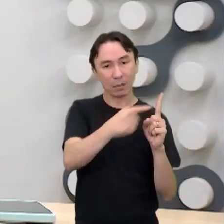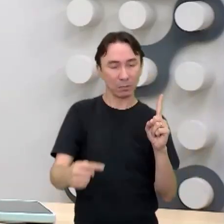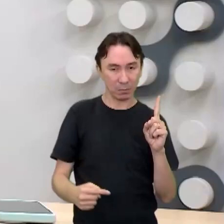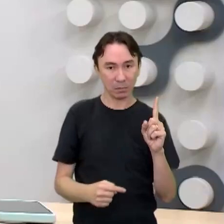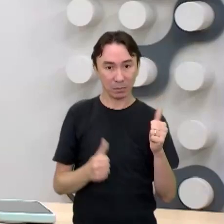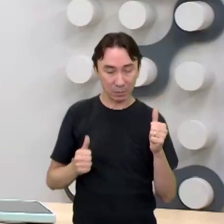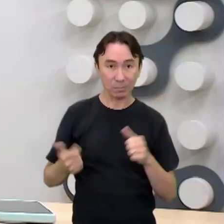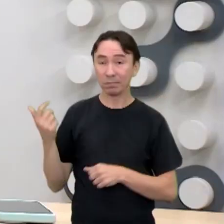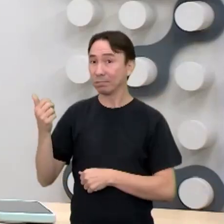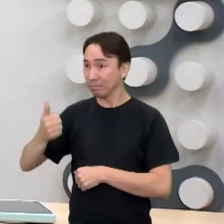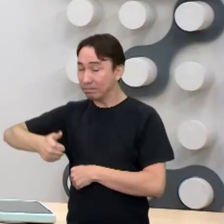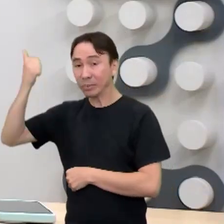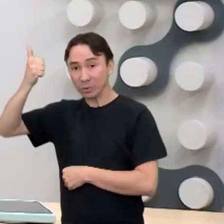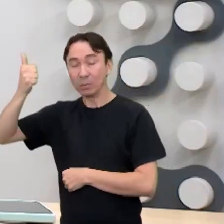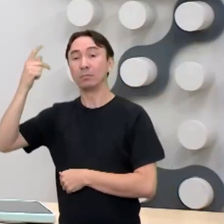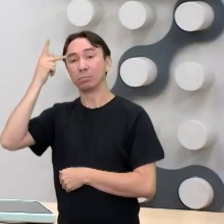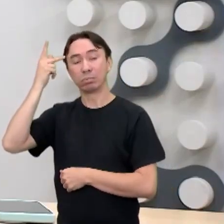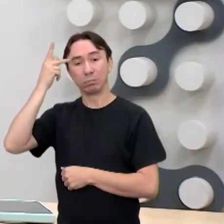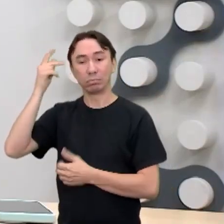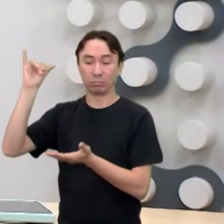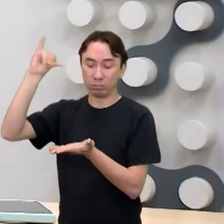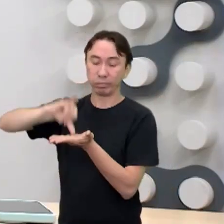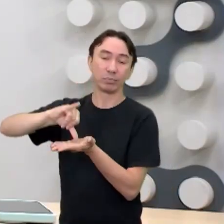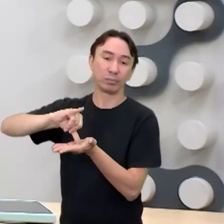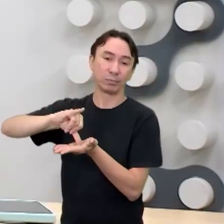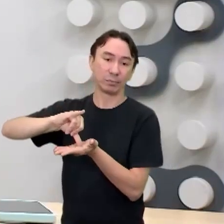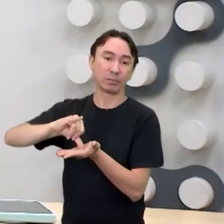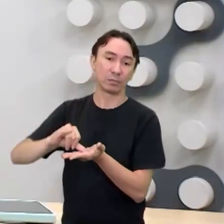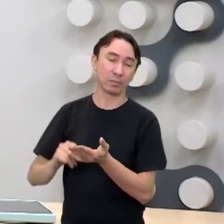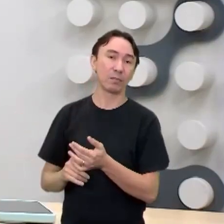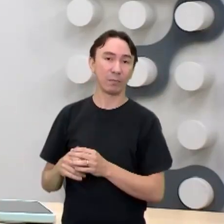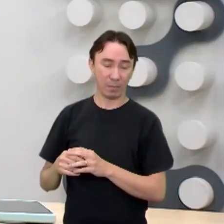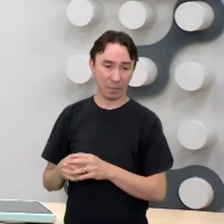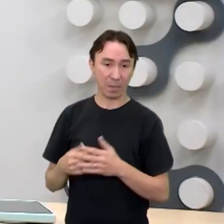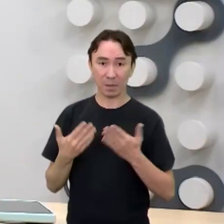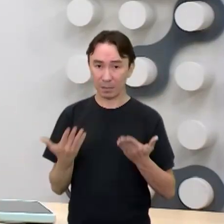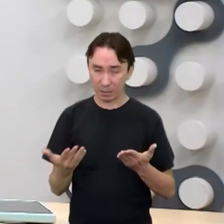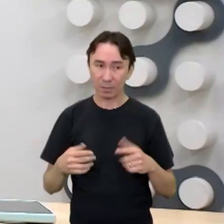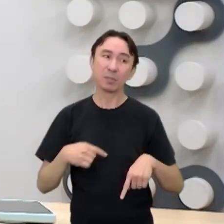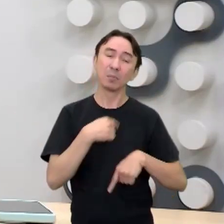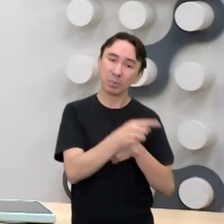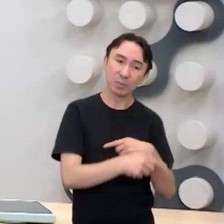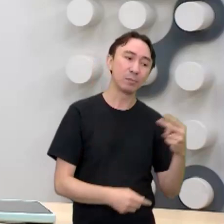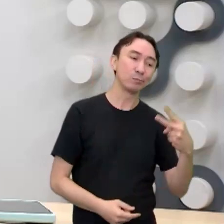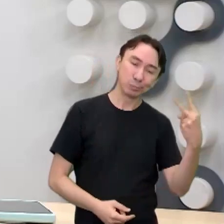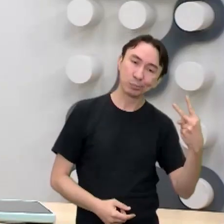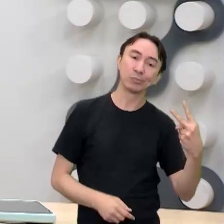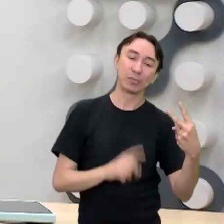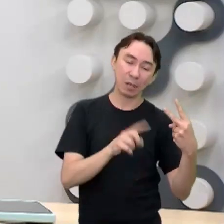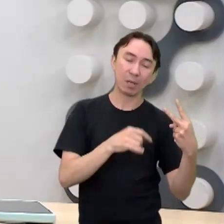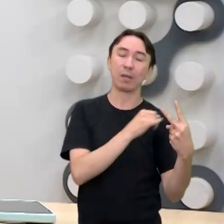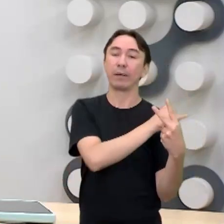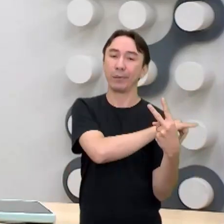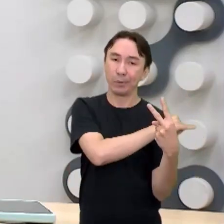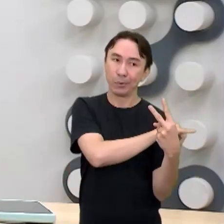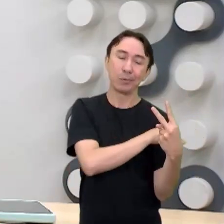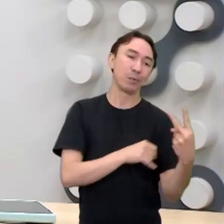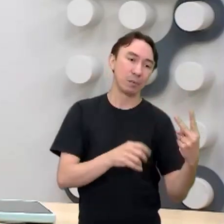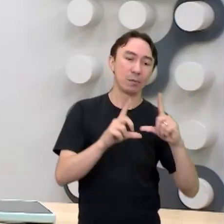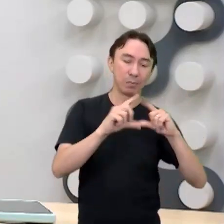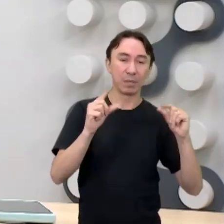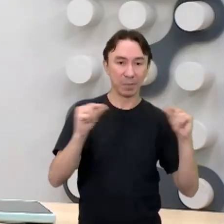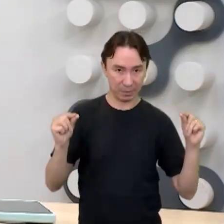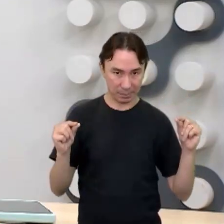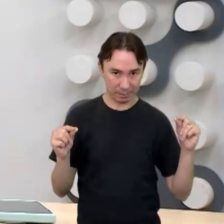anteriormente, e agora nós temos aí grande metrópole nacional, e aí Rio de Janeiro e Brasília como sendo aí metrópole